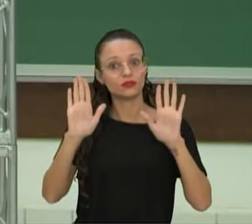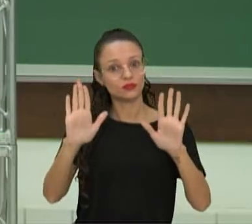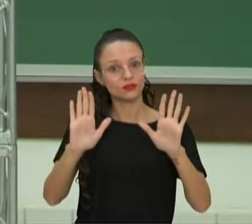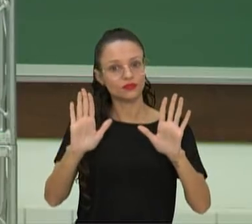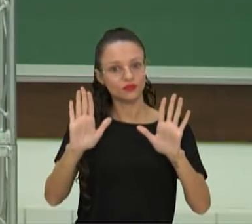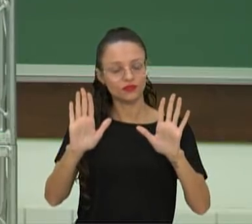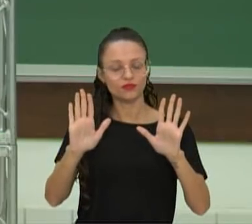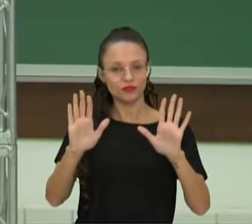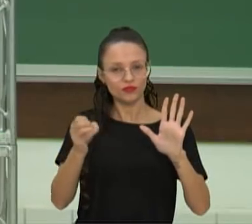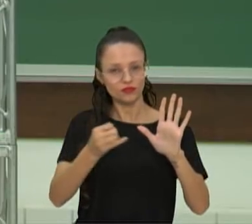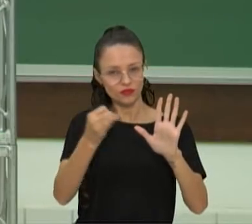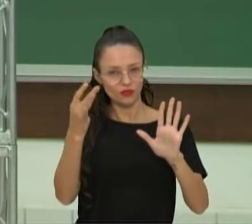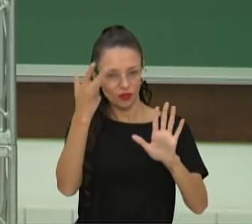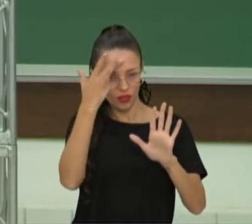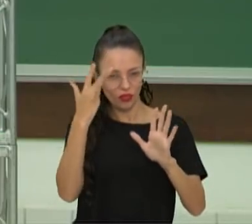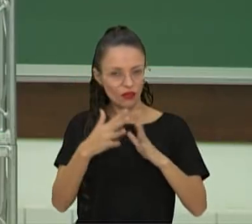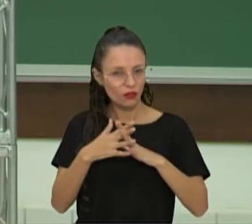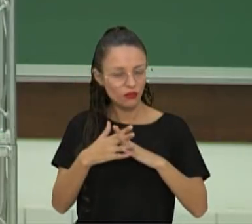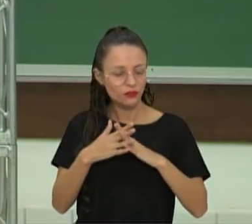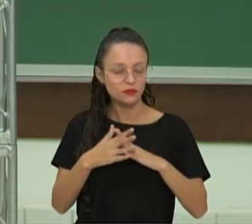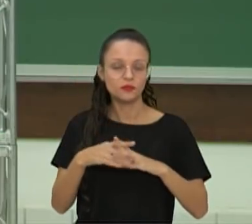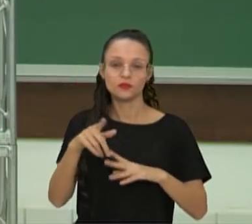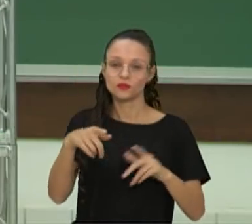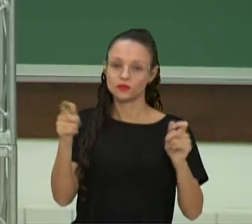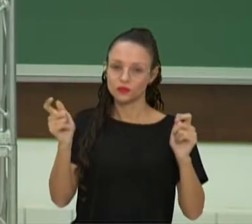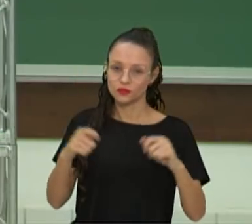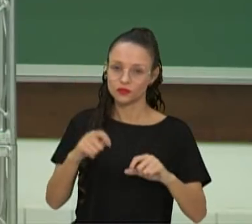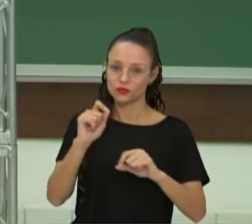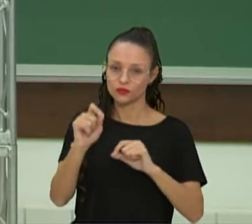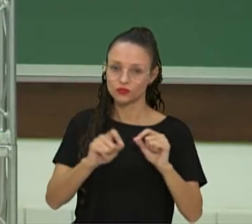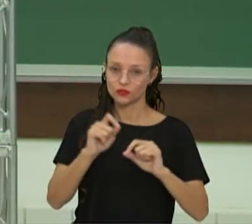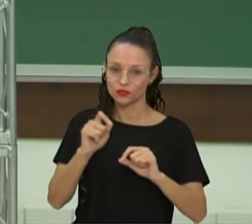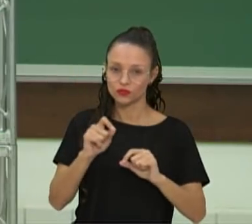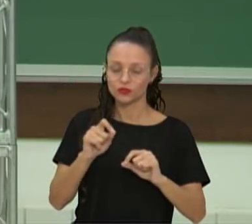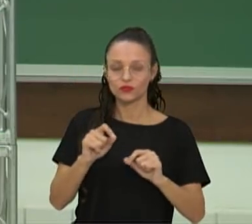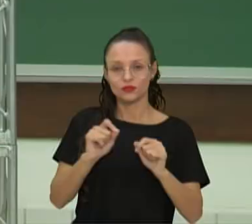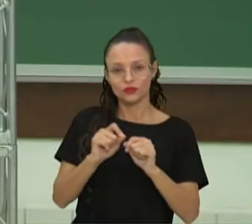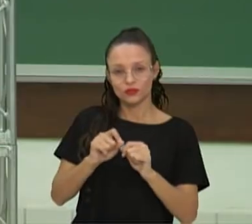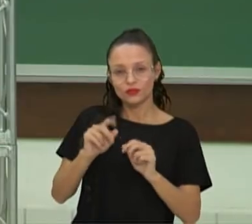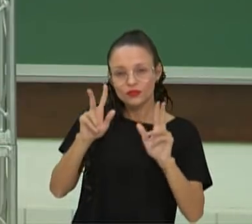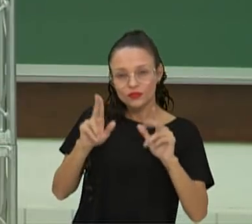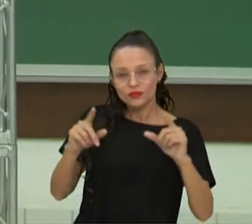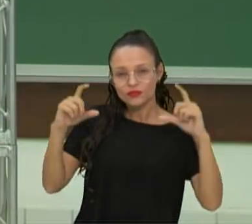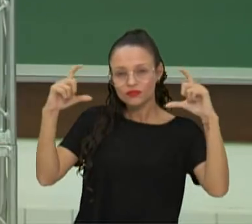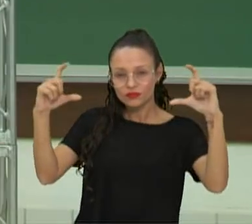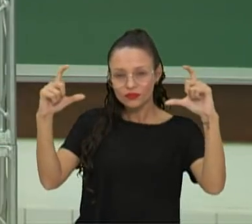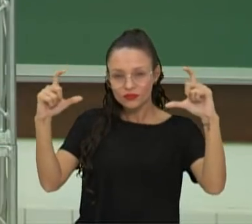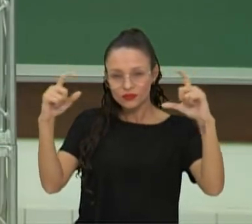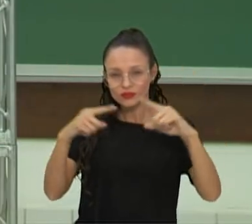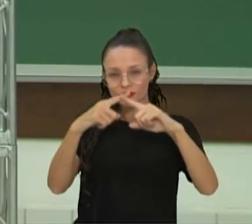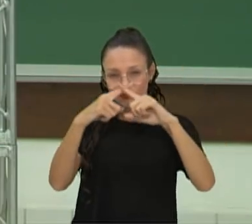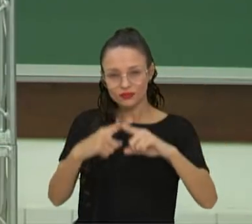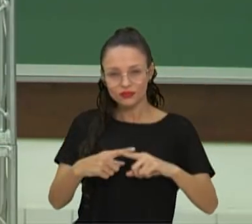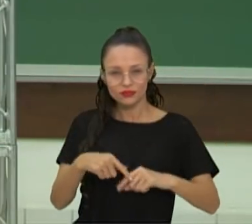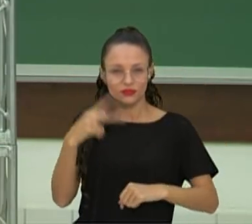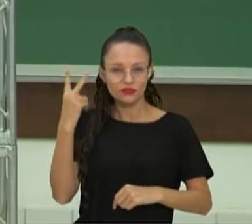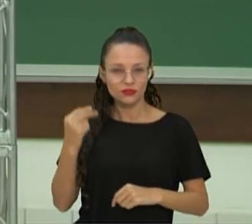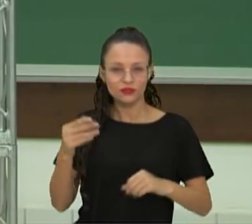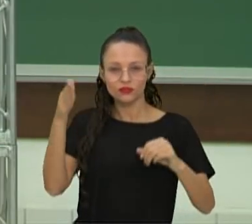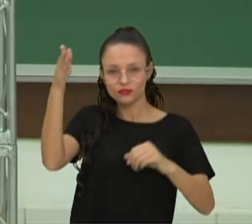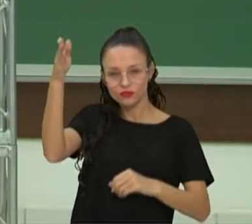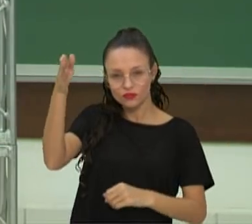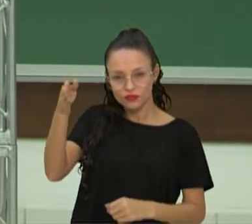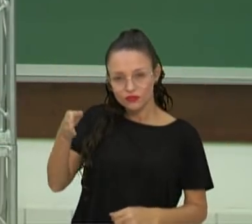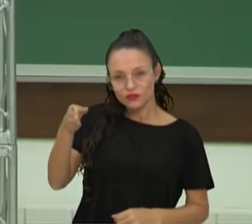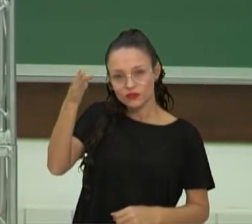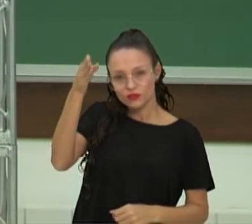tem gente que acaba se perdendo. Então, você tem essa possibilidade de escrever os polinômios como se fosse uma multiplicação de números naturais, o algoritmo,